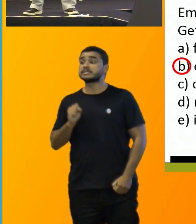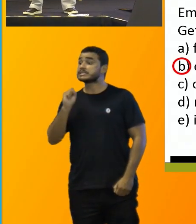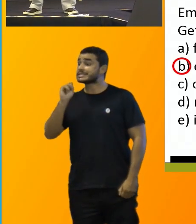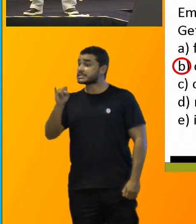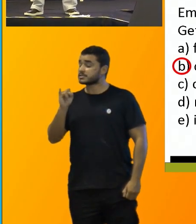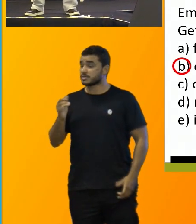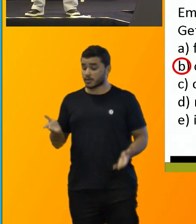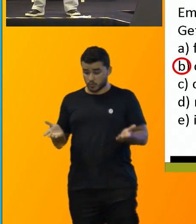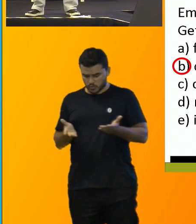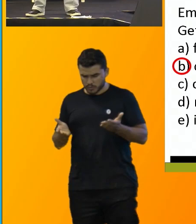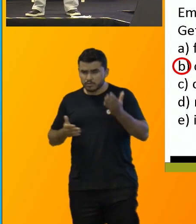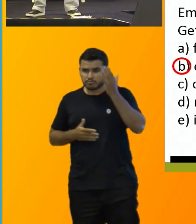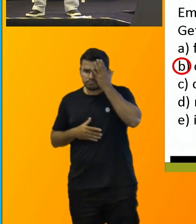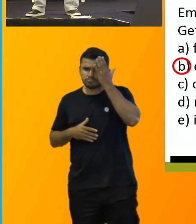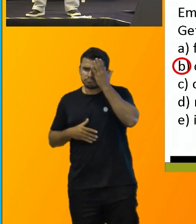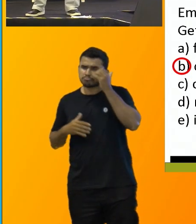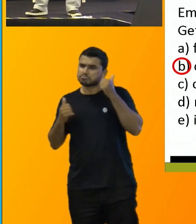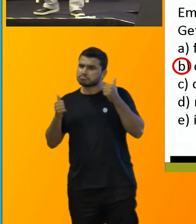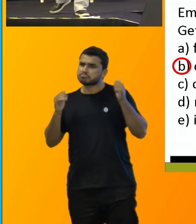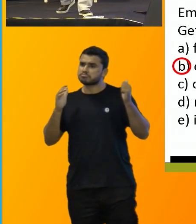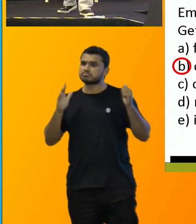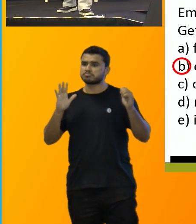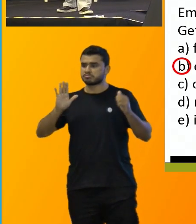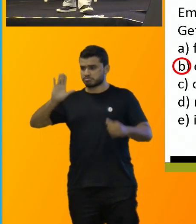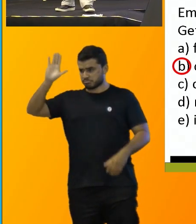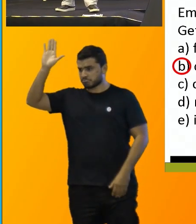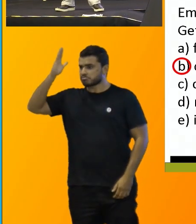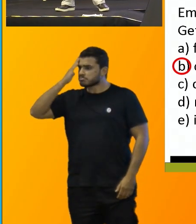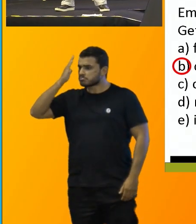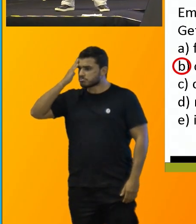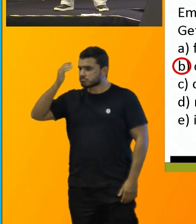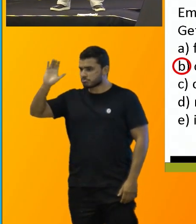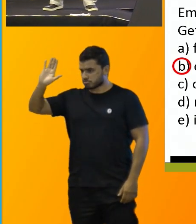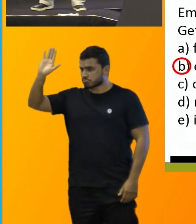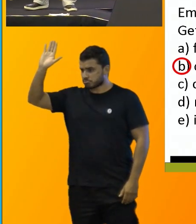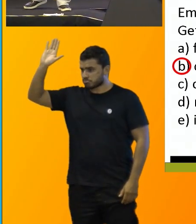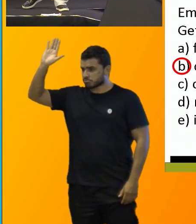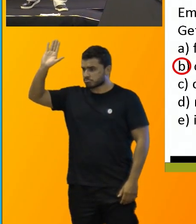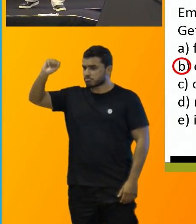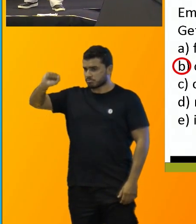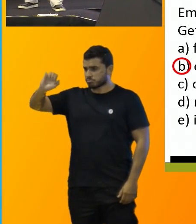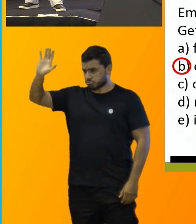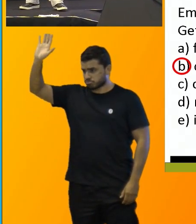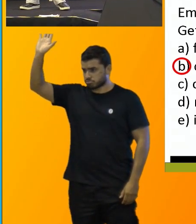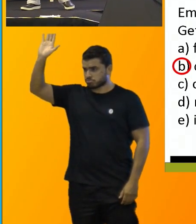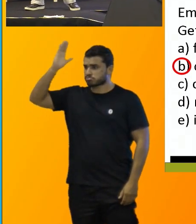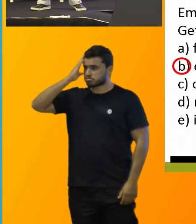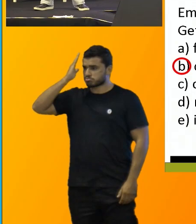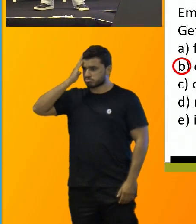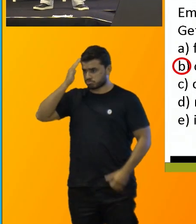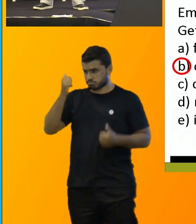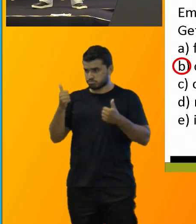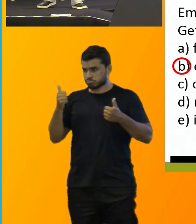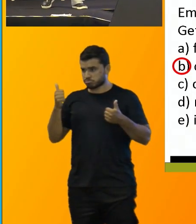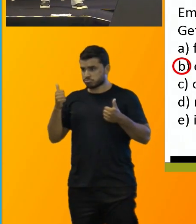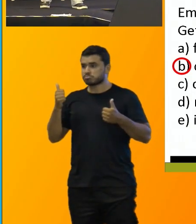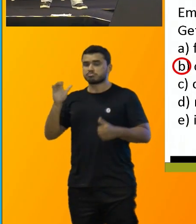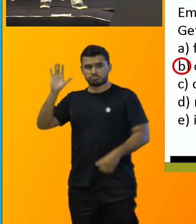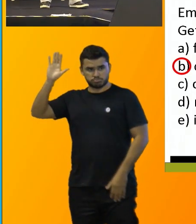até agora está fazendo sentido para você, eu queria que você levantasse uma das mãos. Está fazendo sentido a nossa aula? Levanta a mão. Está fazendo sentido, sim ou